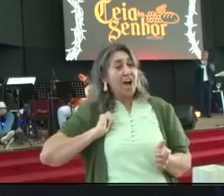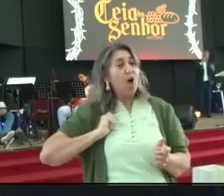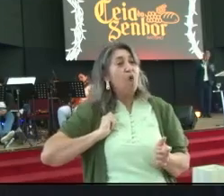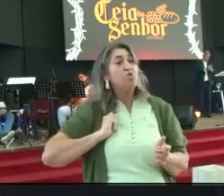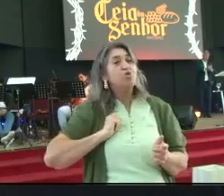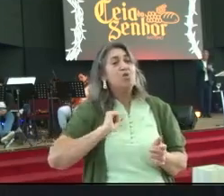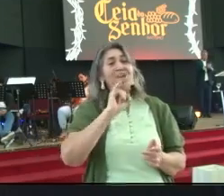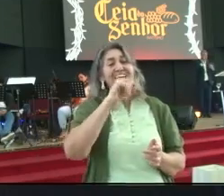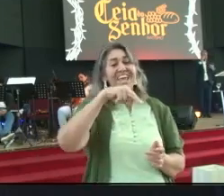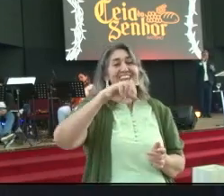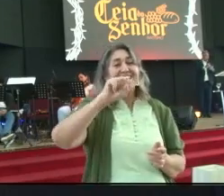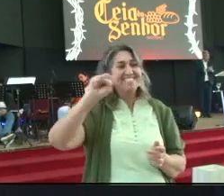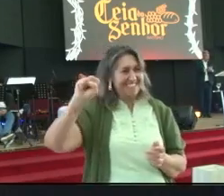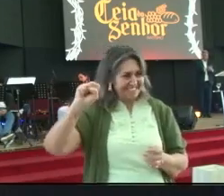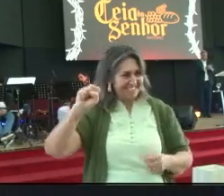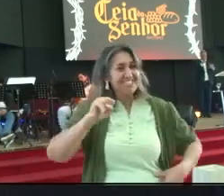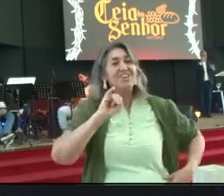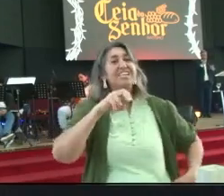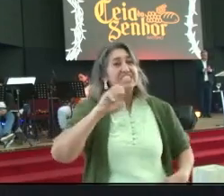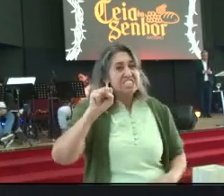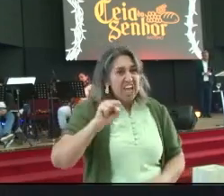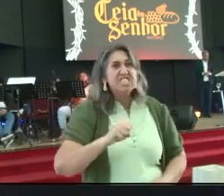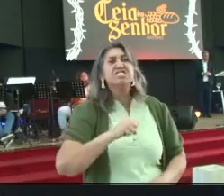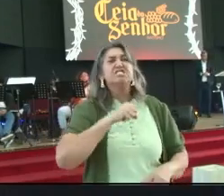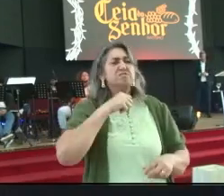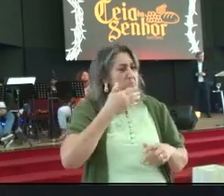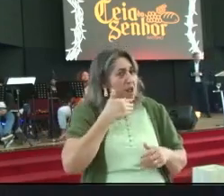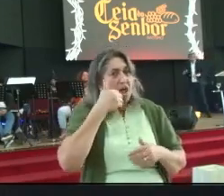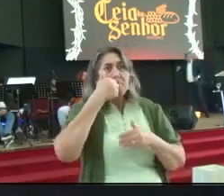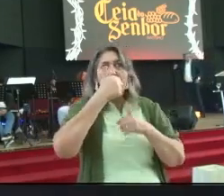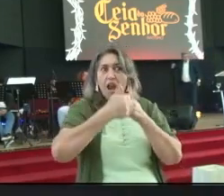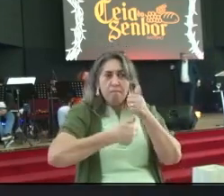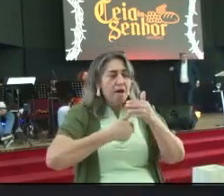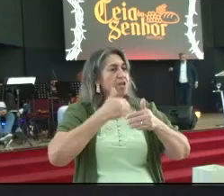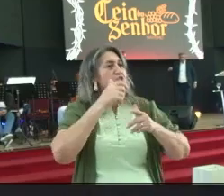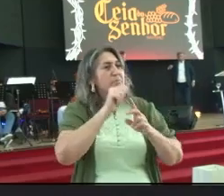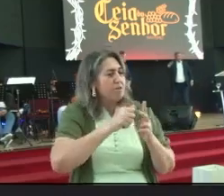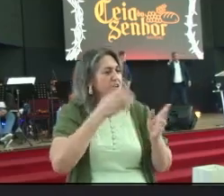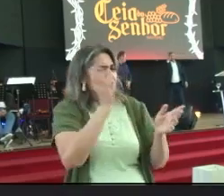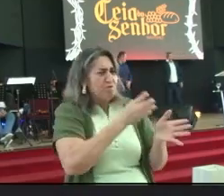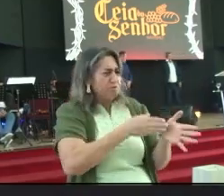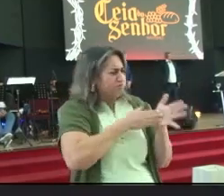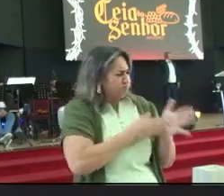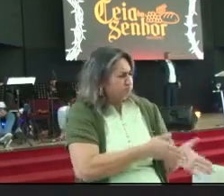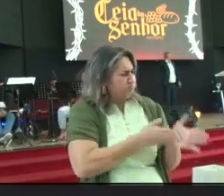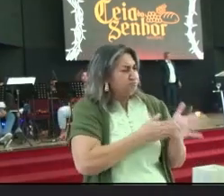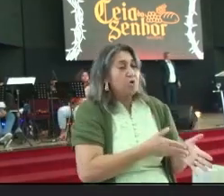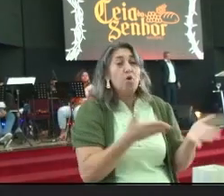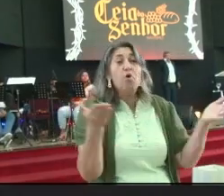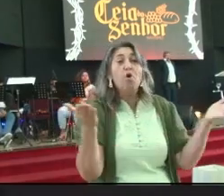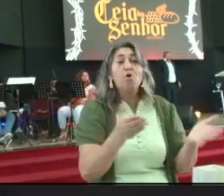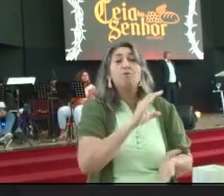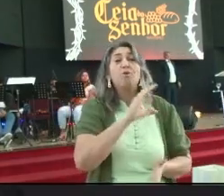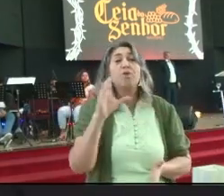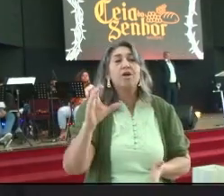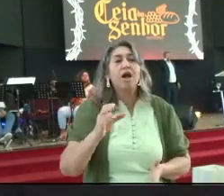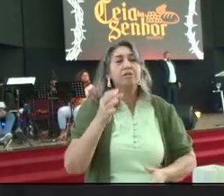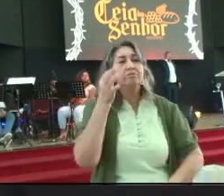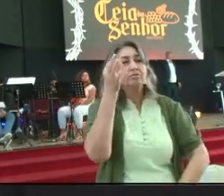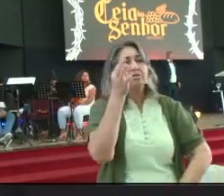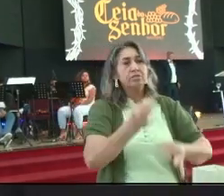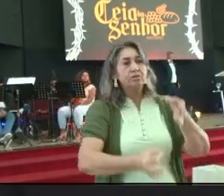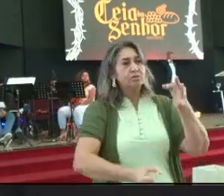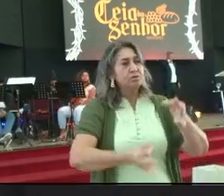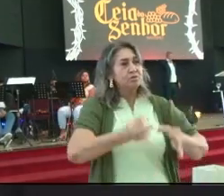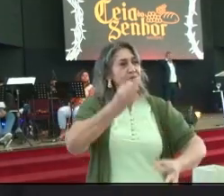de Direito. Fiel, fiel, todos os meses. Hoje, o meu cunhado é